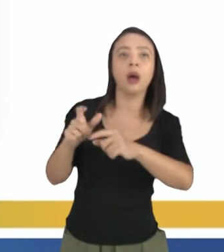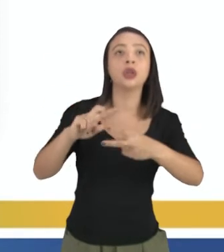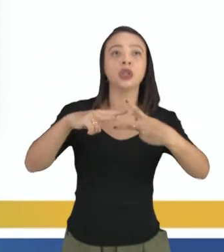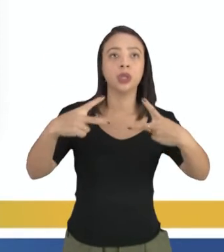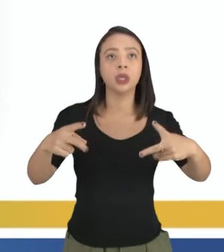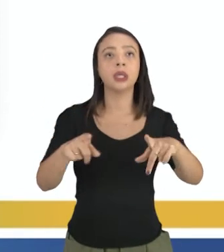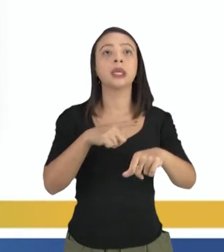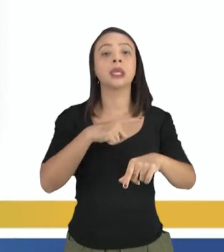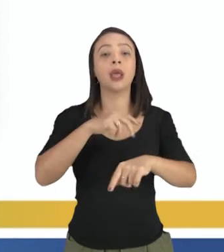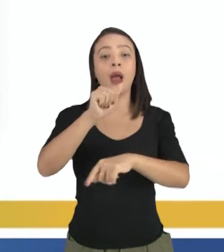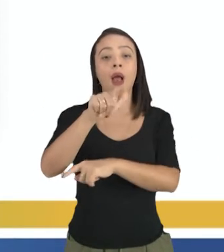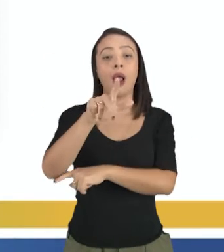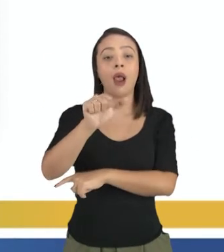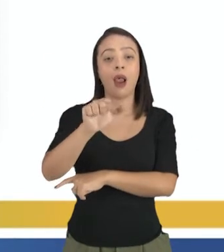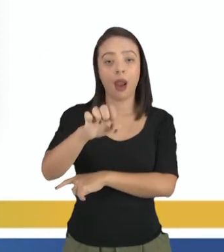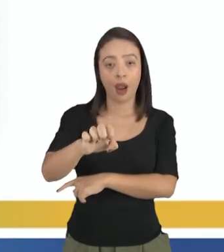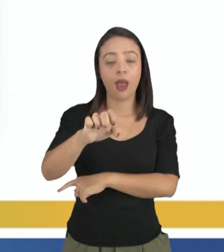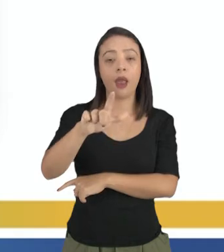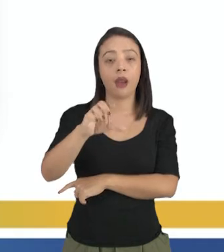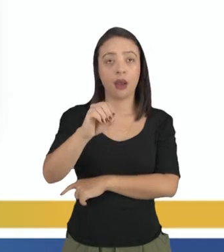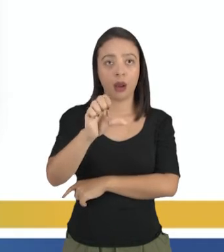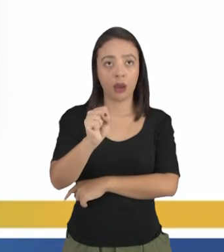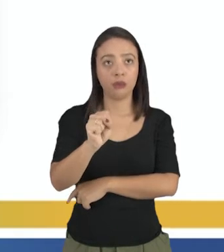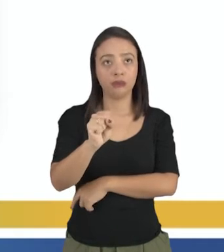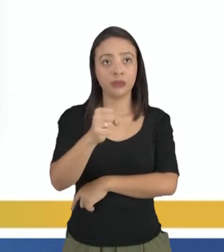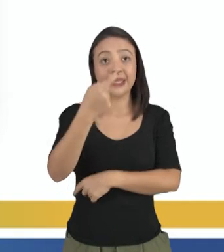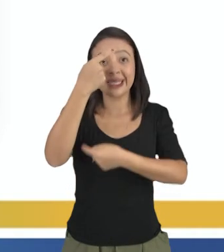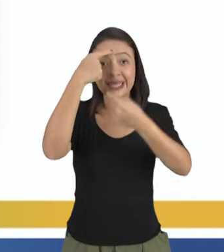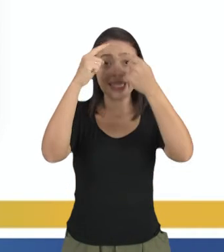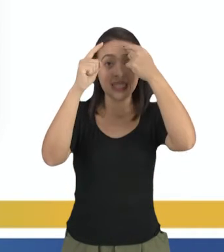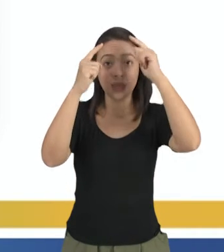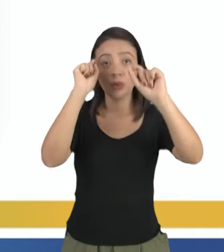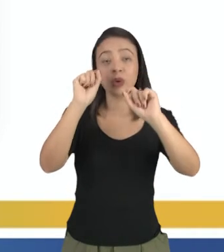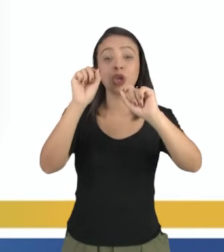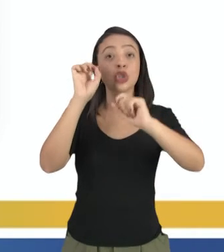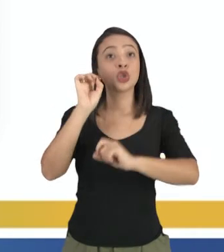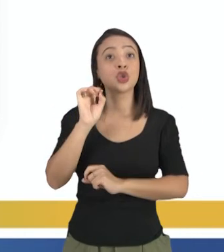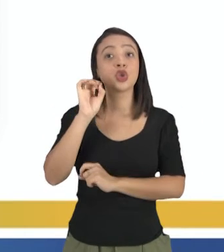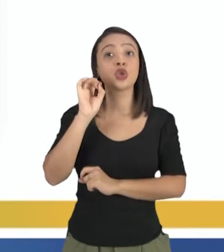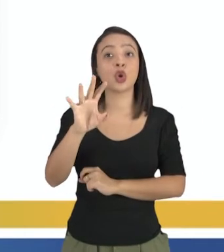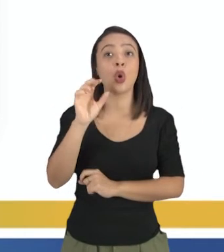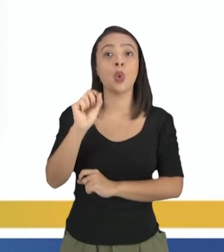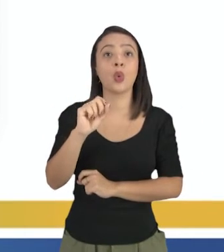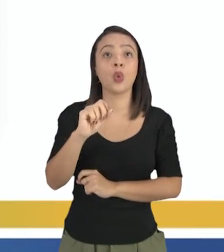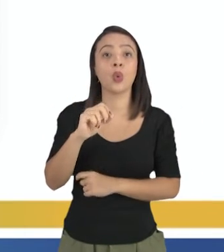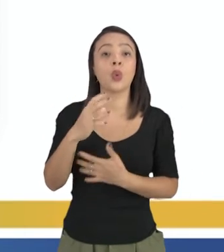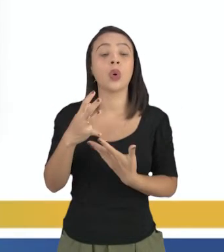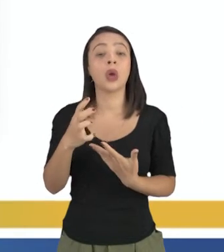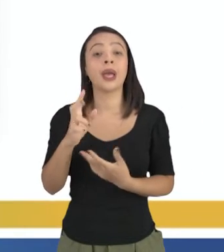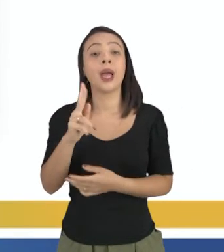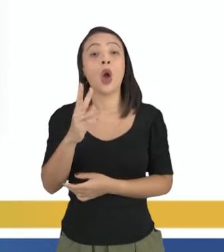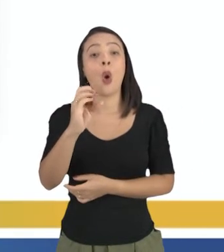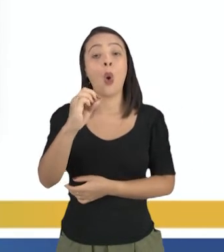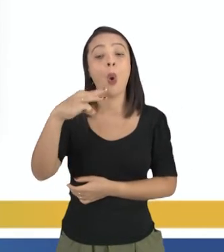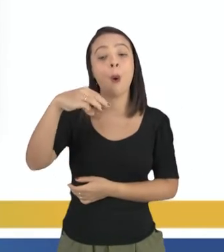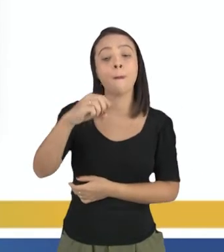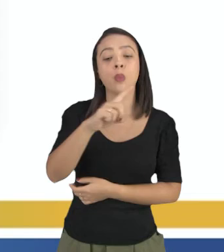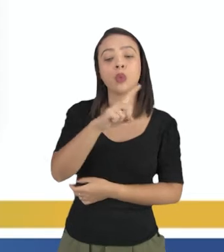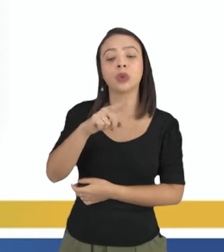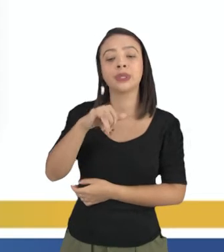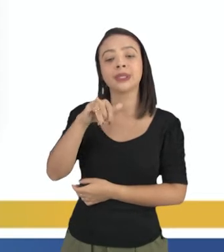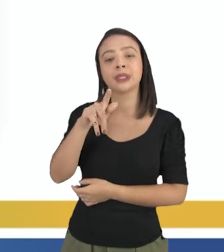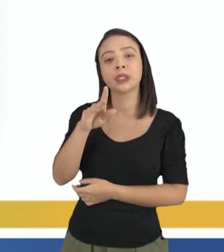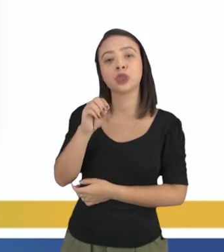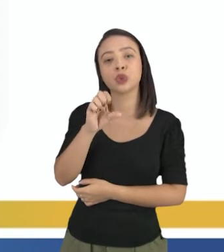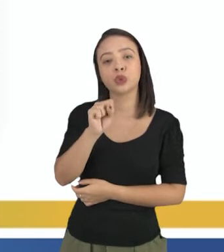são determinados, os alelos eles só produzem, né, o efeito do organismo que está em homozigose, né?